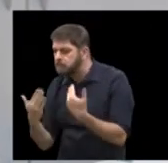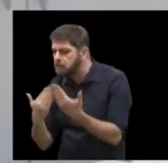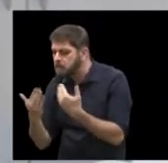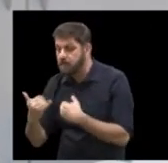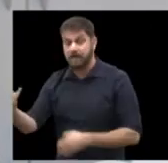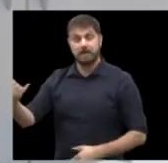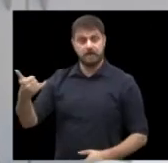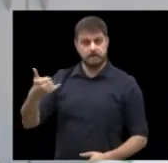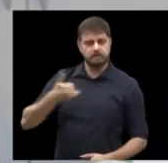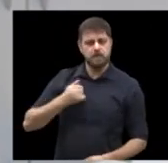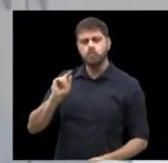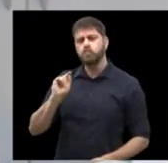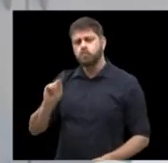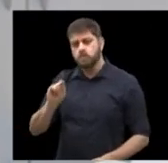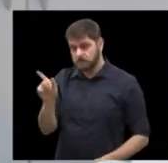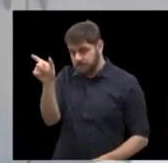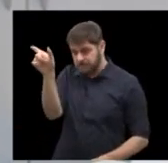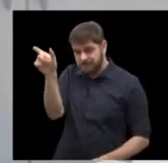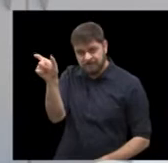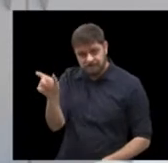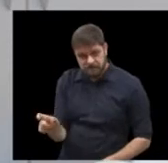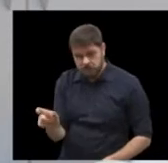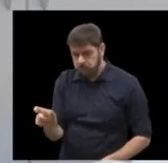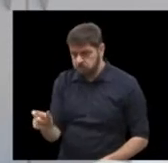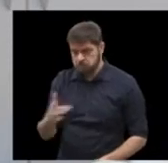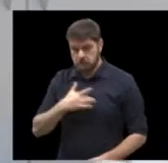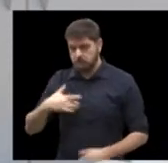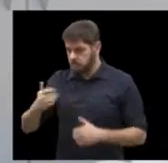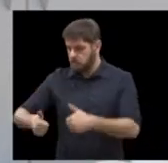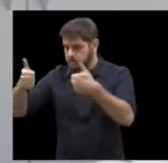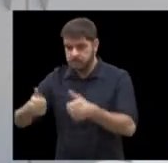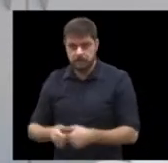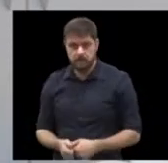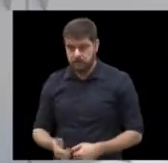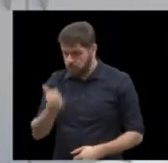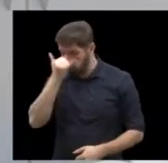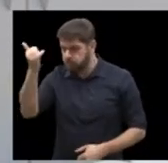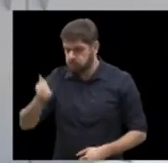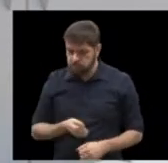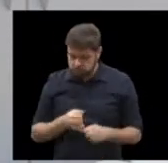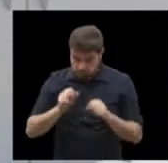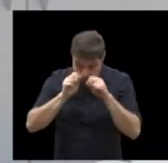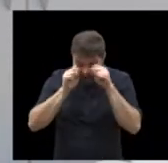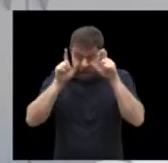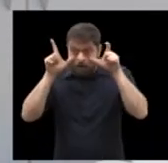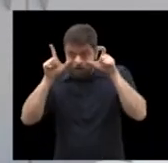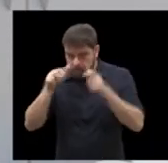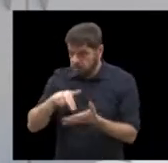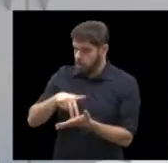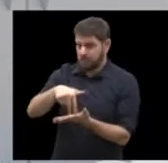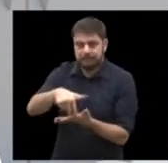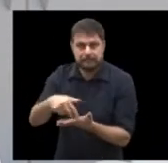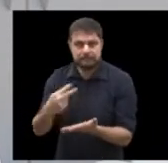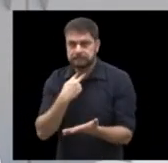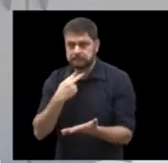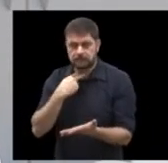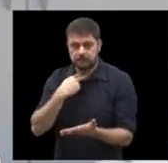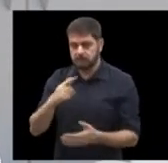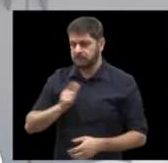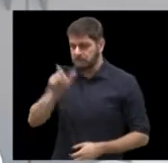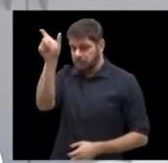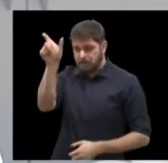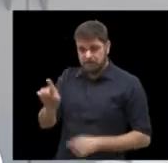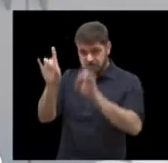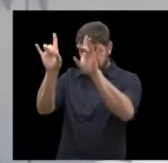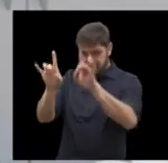para a gente que ele estava bem, que subitamente ele estava dormindo, acordou, já não conseguiu andar. Nós tivemos um caso